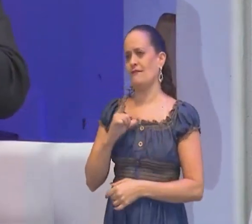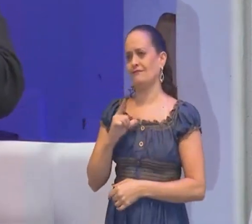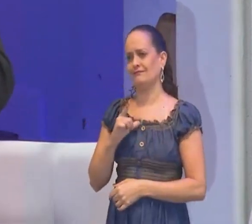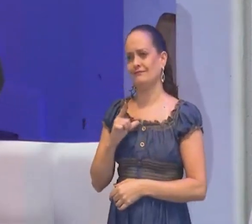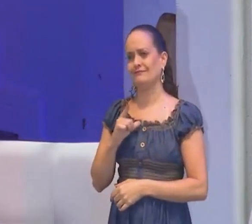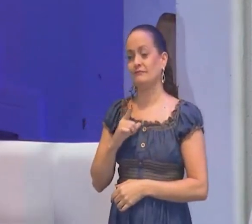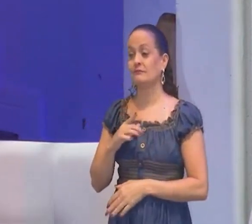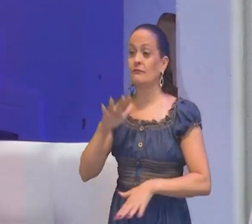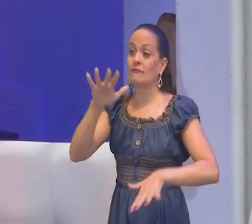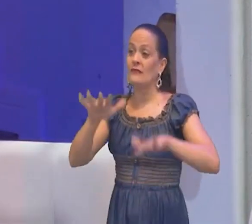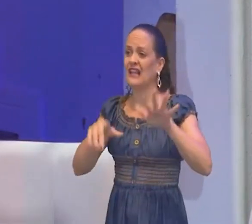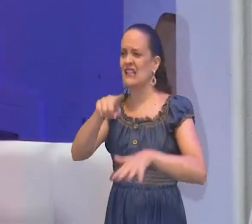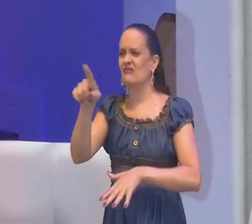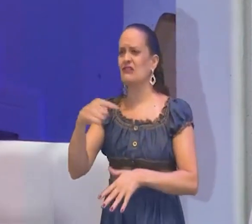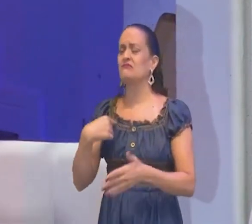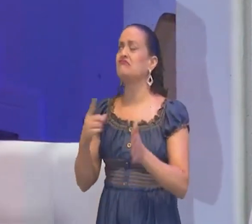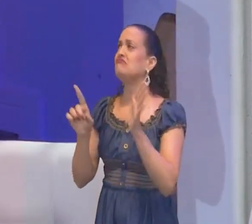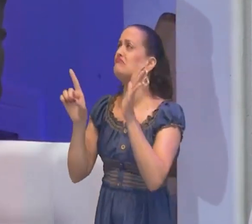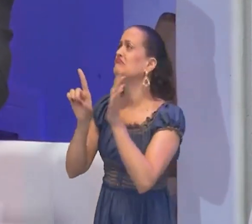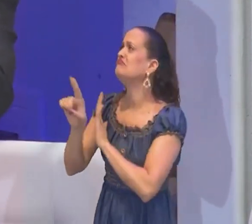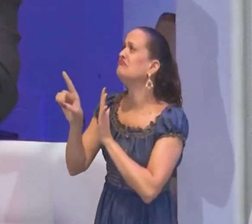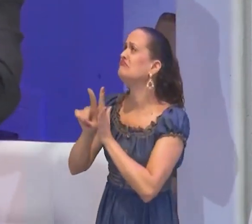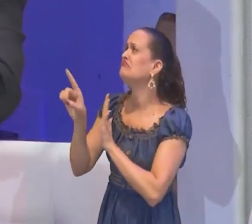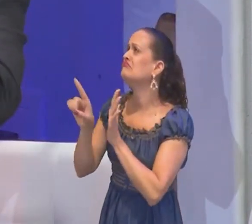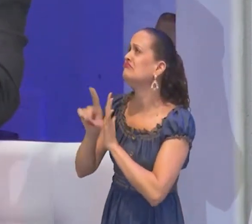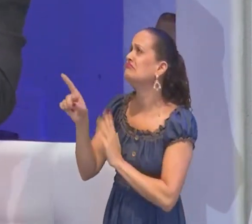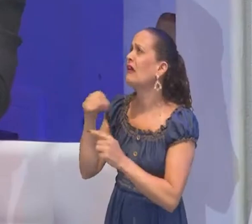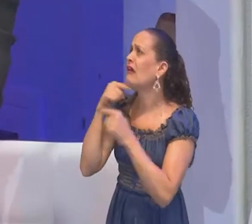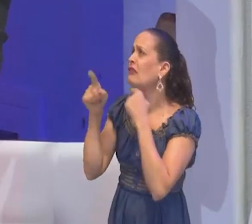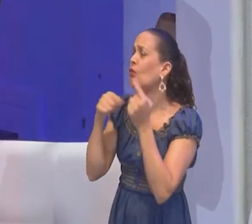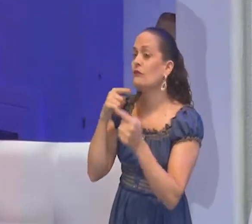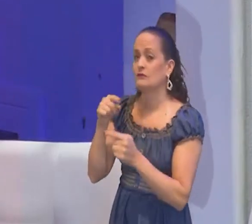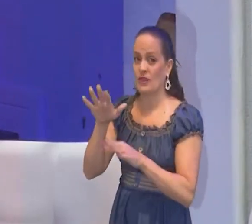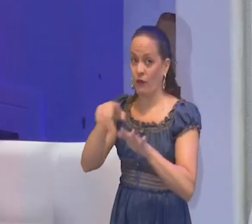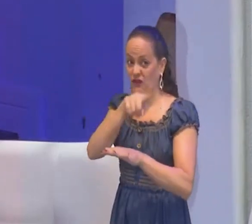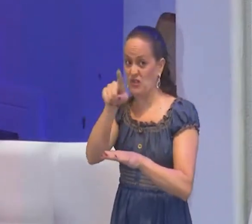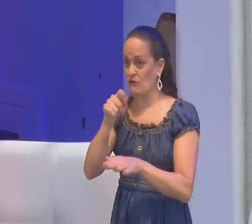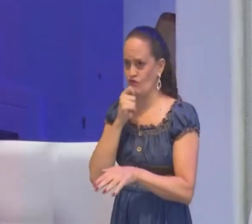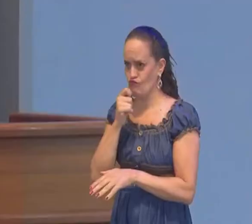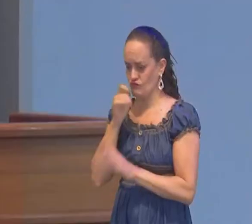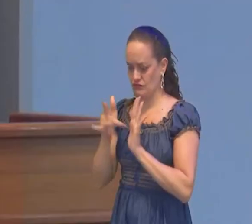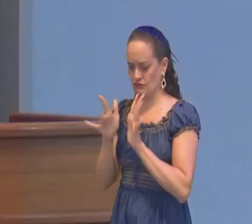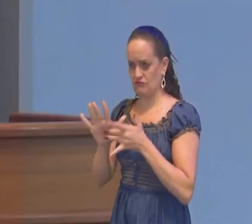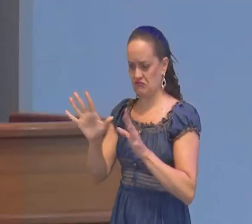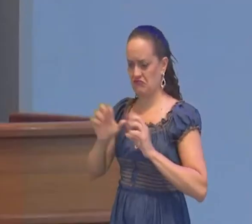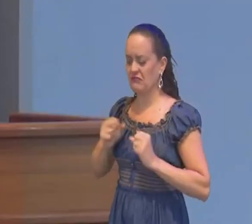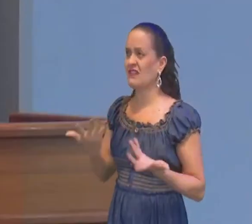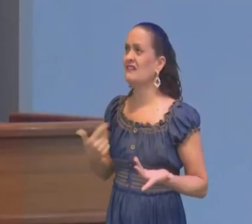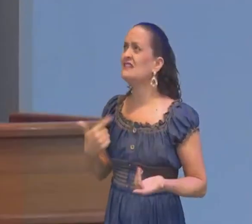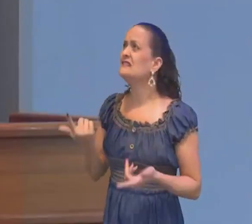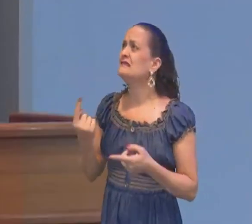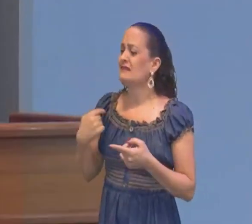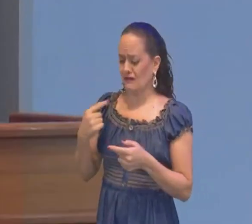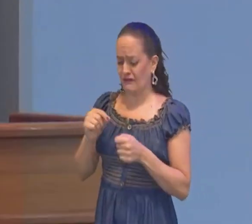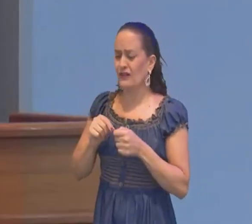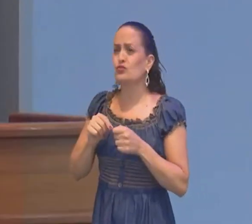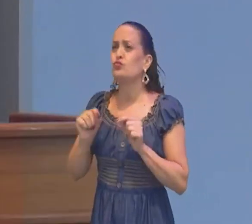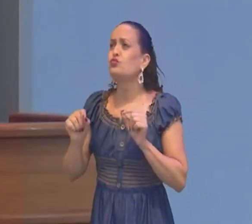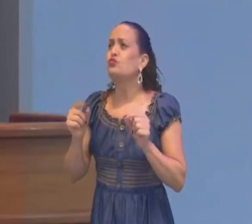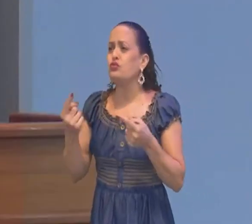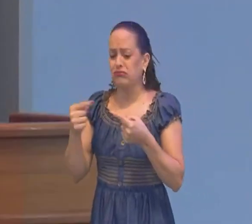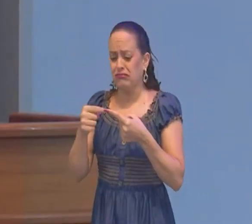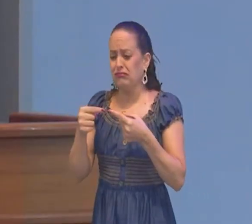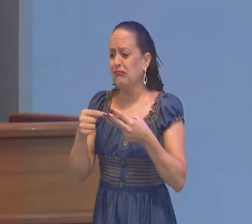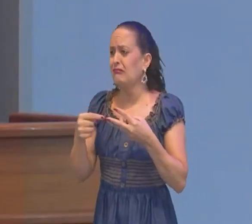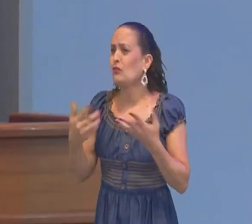estejam questionando assim, você que ainda não teve uma experiência com Jesus, o que eu devo fazer? A palavra de